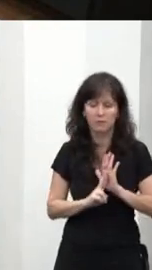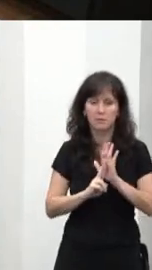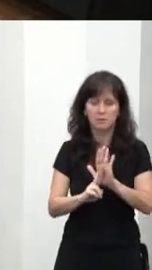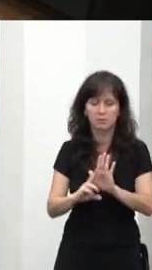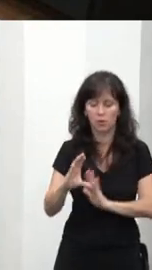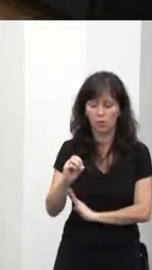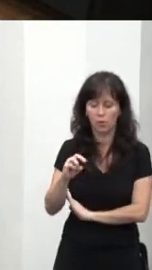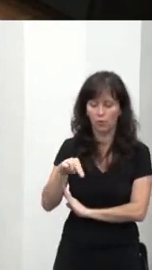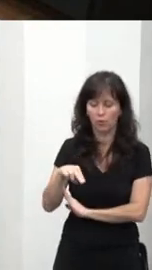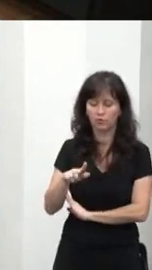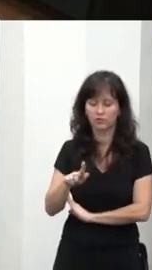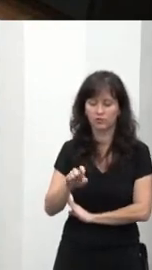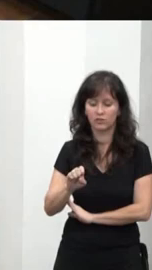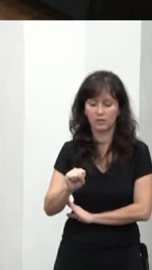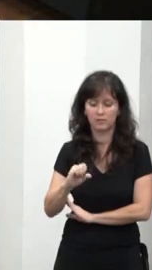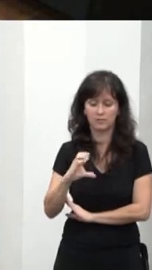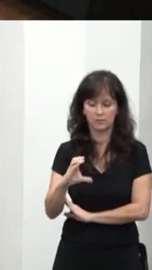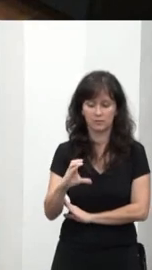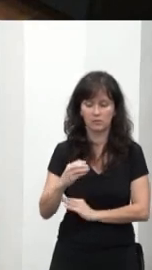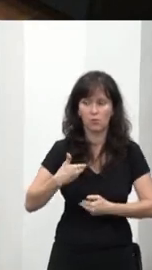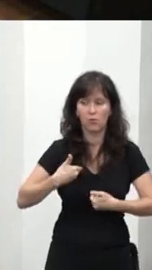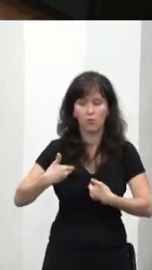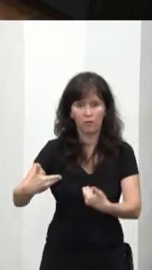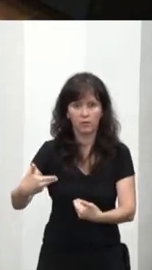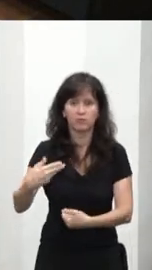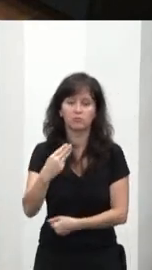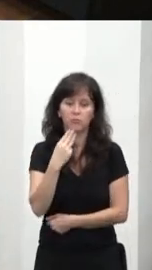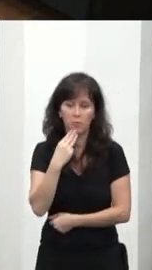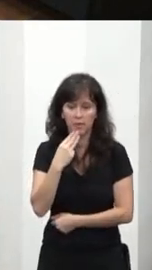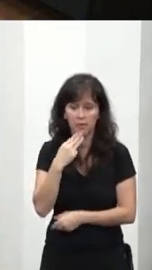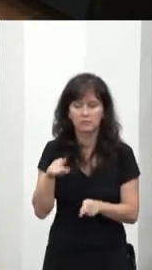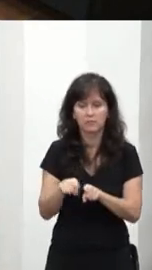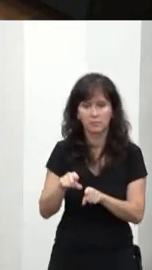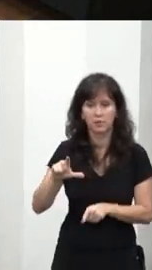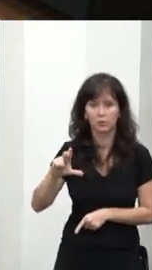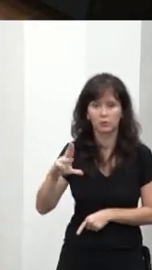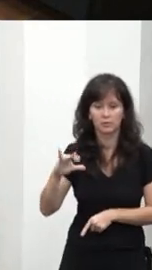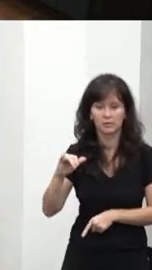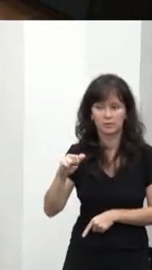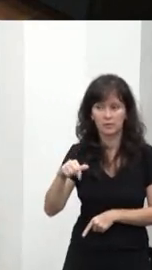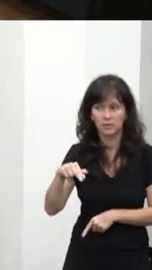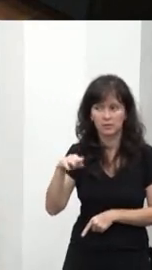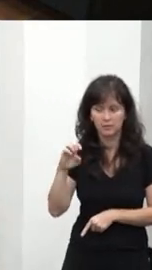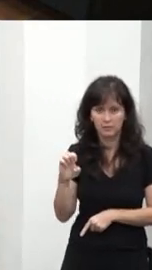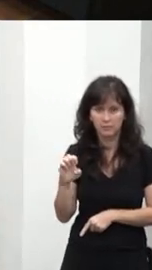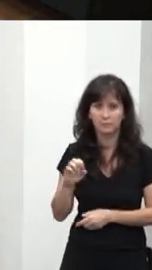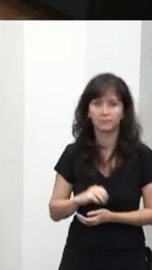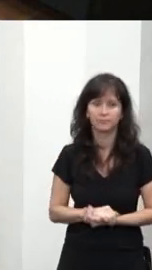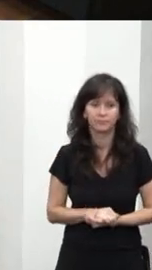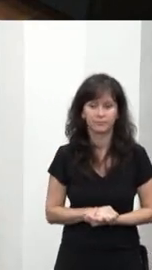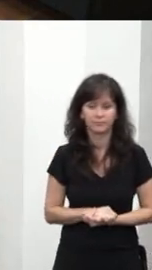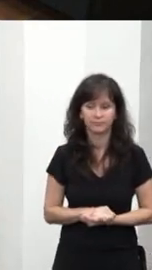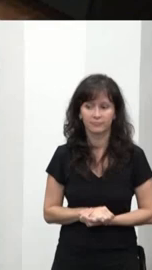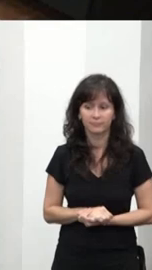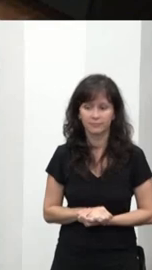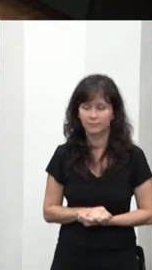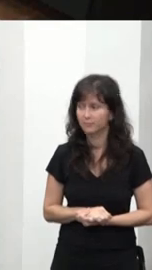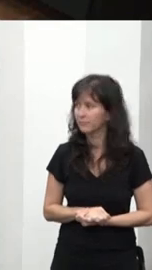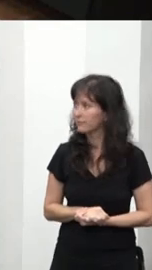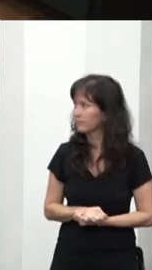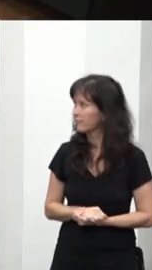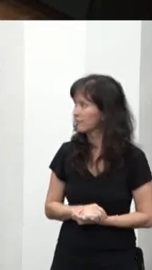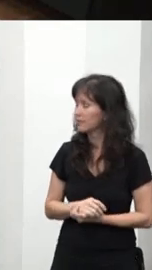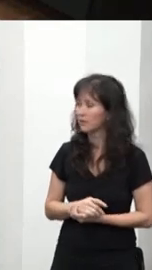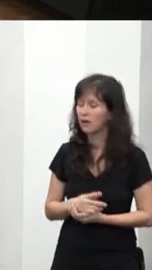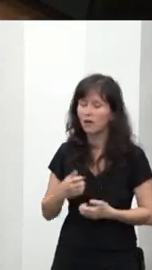o convite através do Marquito e da Luciane então falar um pouco das ações né